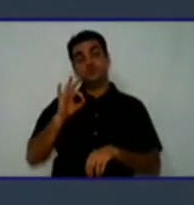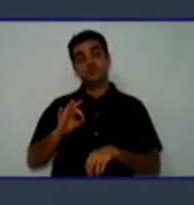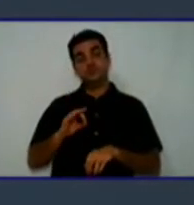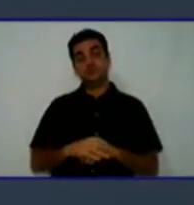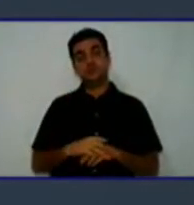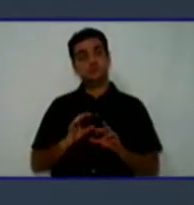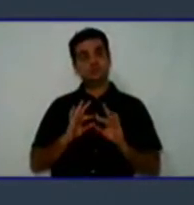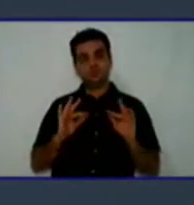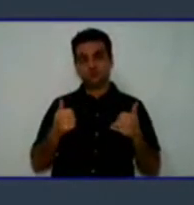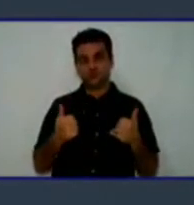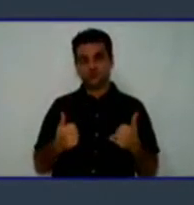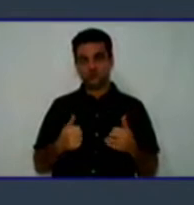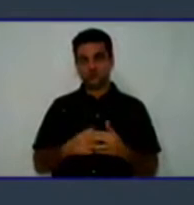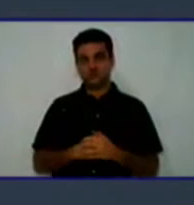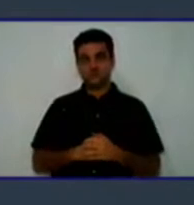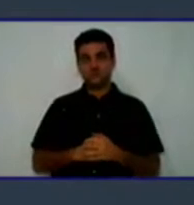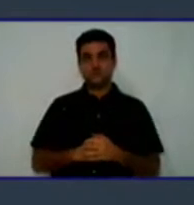Era isso, presidente.